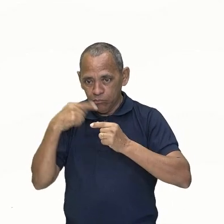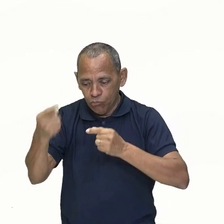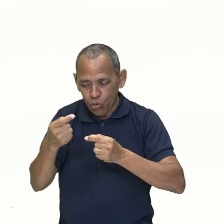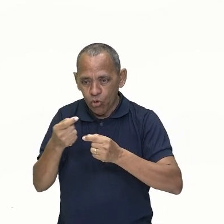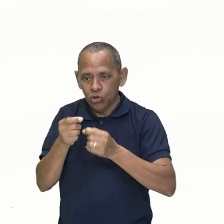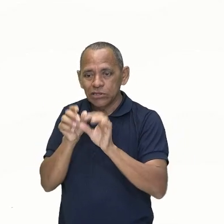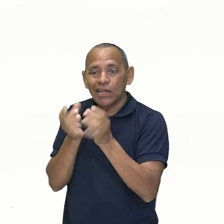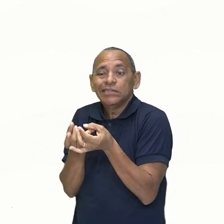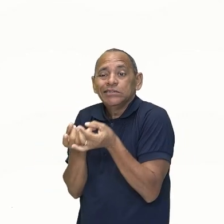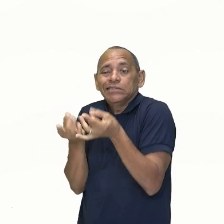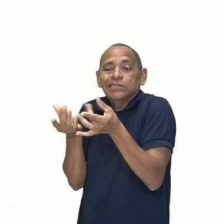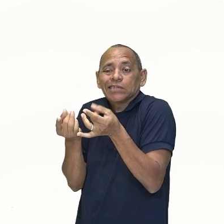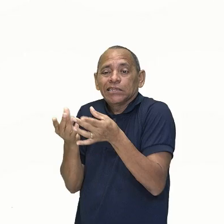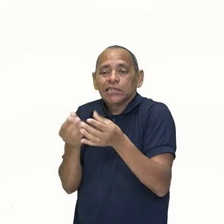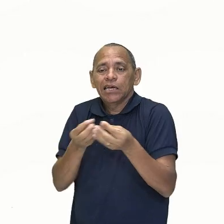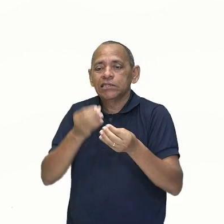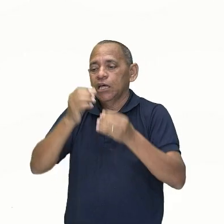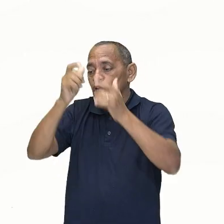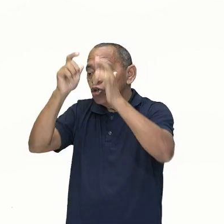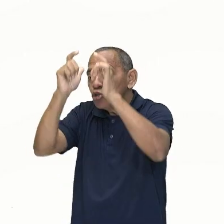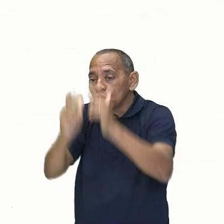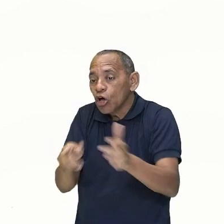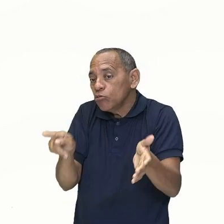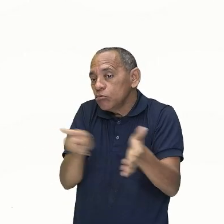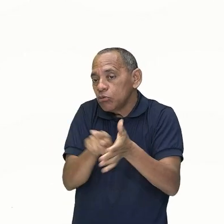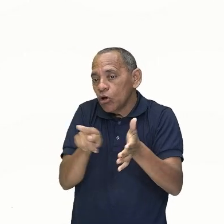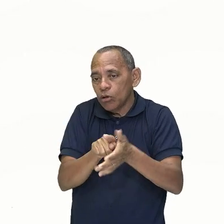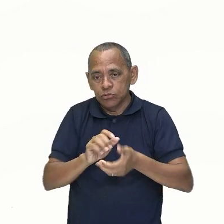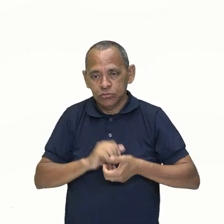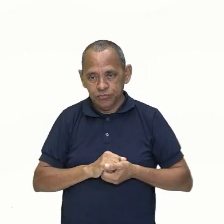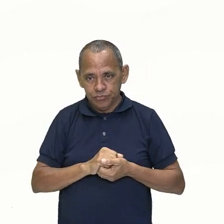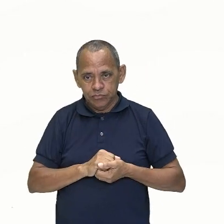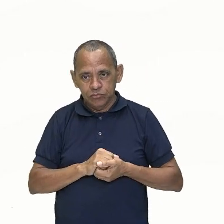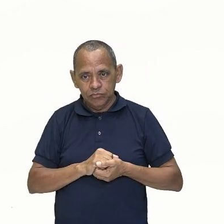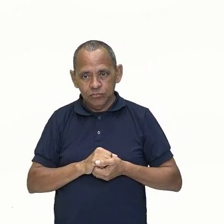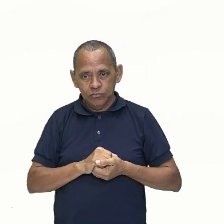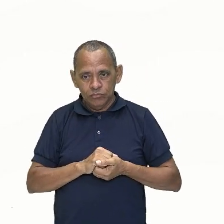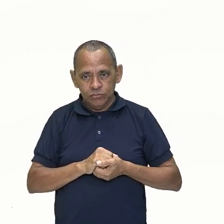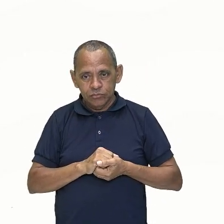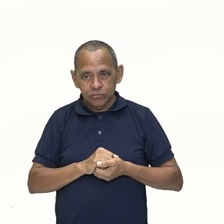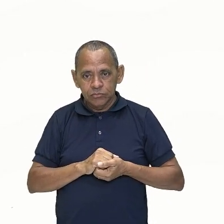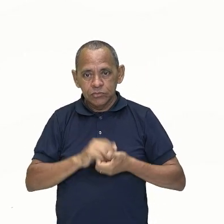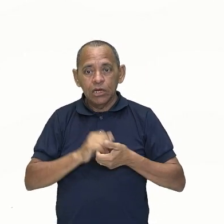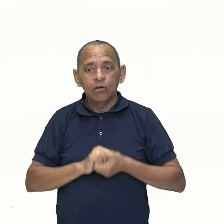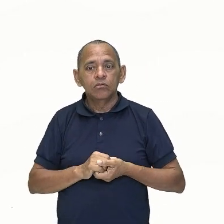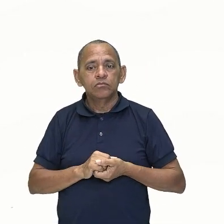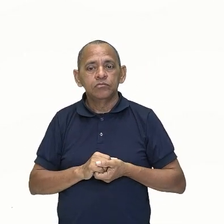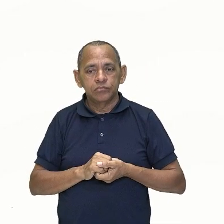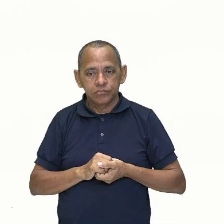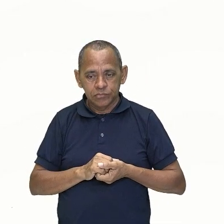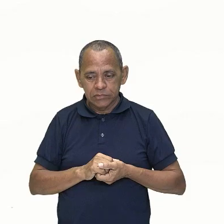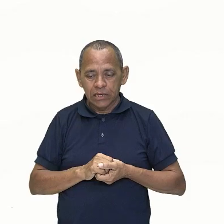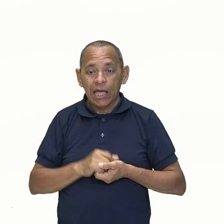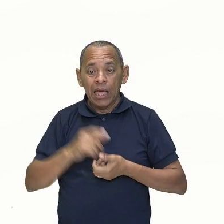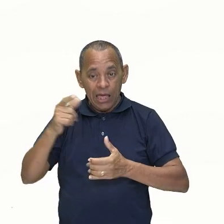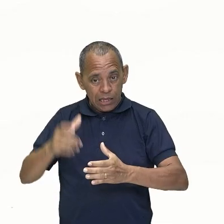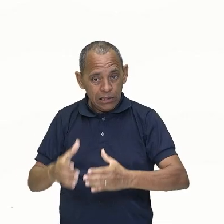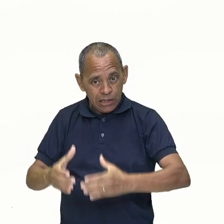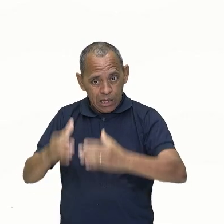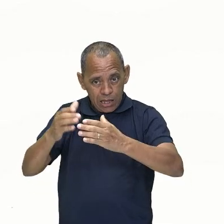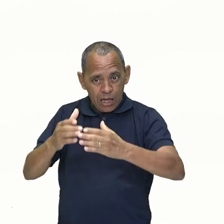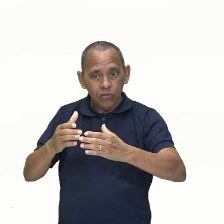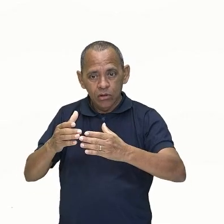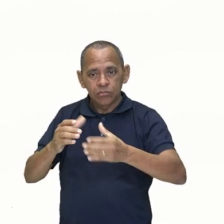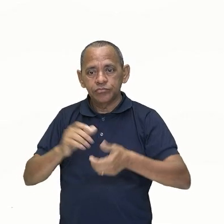casas. Aí depois o vapor é resfriado na torre de resfriamento e volta a ser água de novo aqui no condensador.